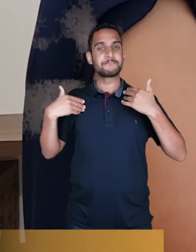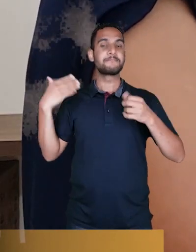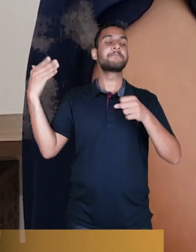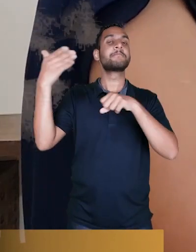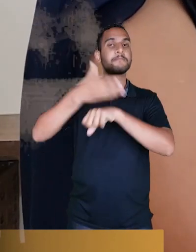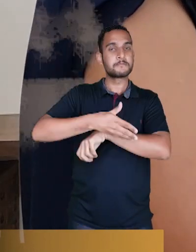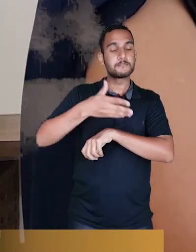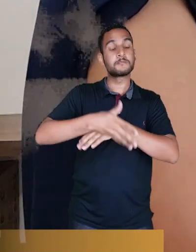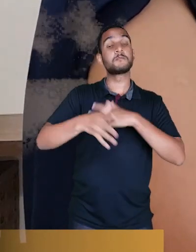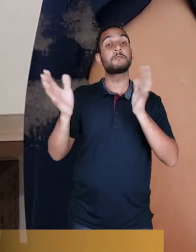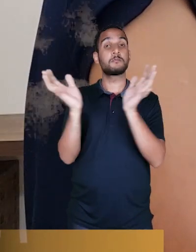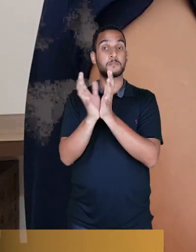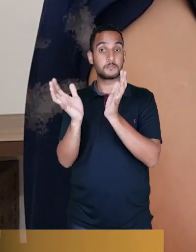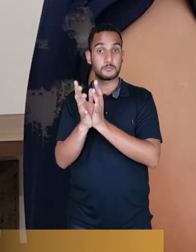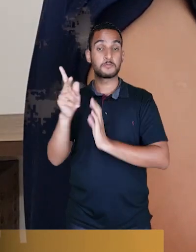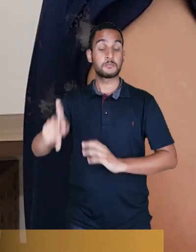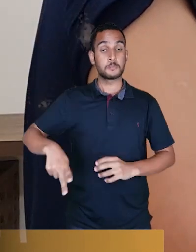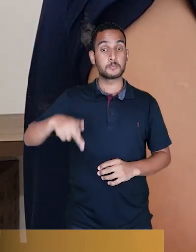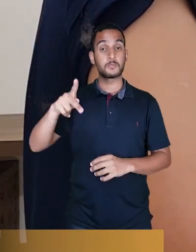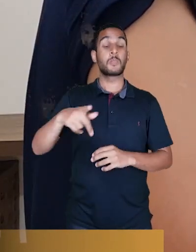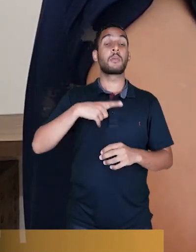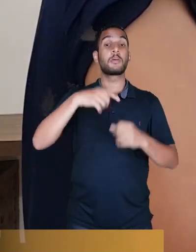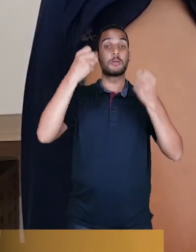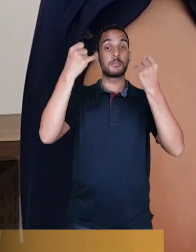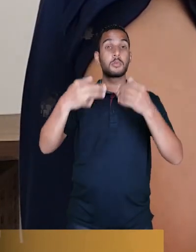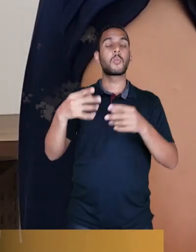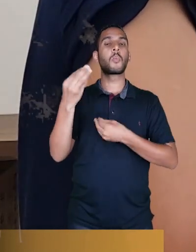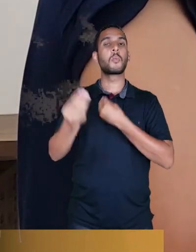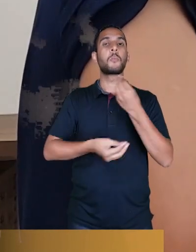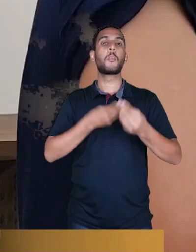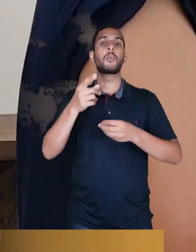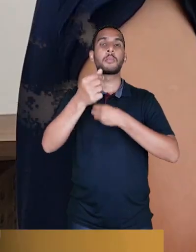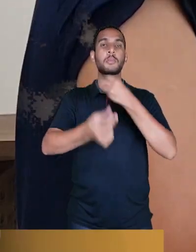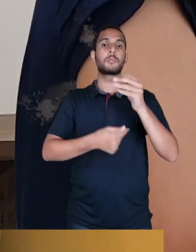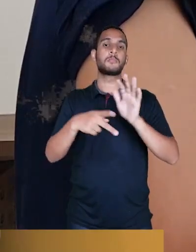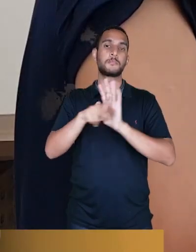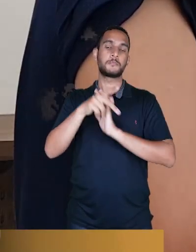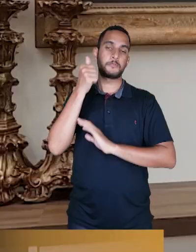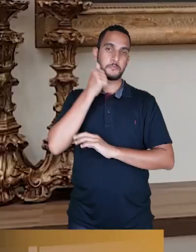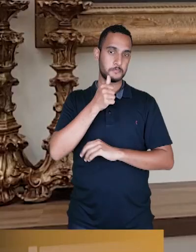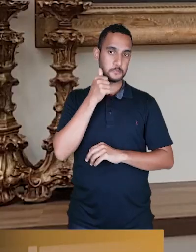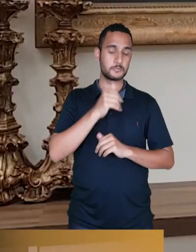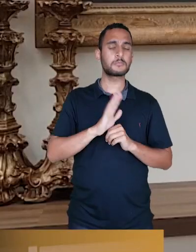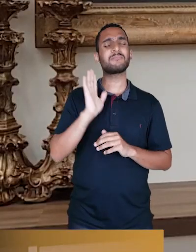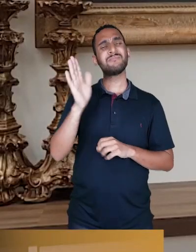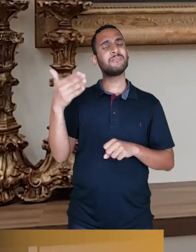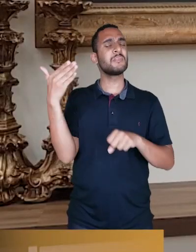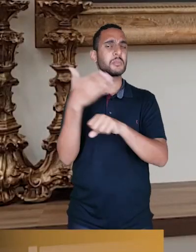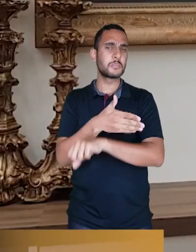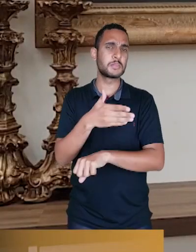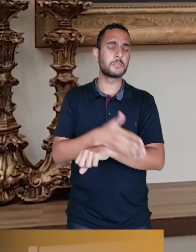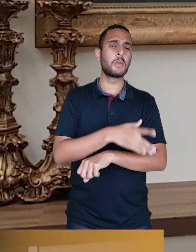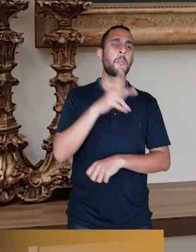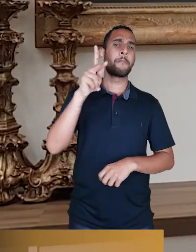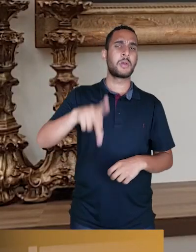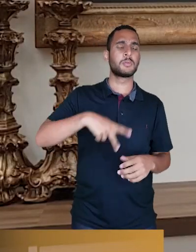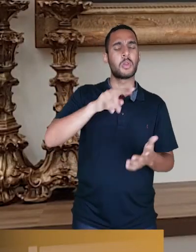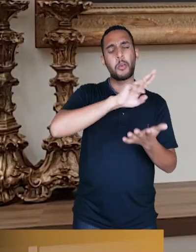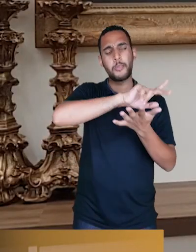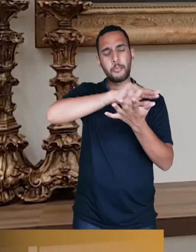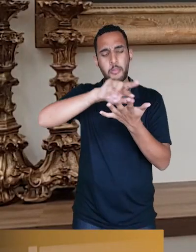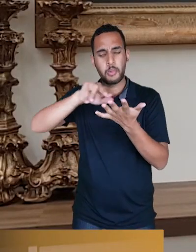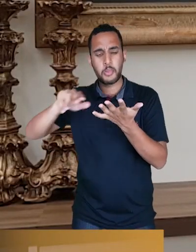em participar dos movimentos pastorais e destaca seu trabalho com o terço das mulheres já participei de várias